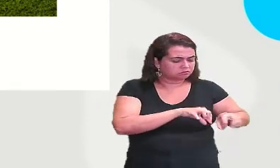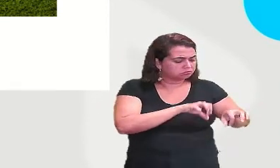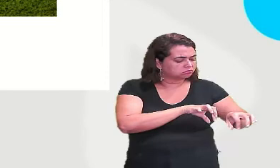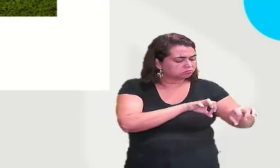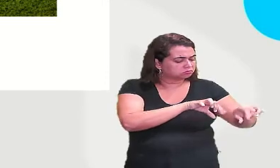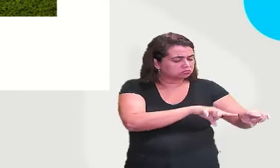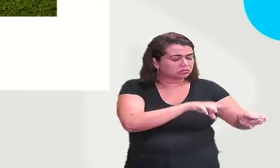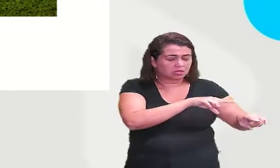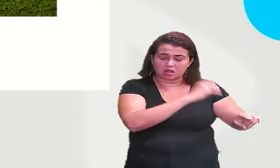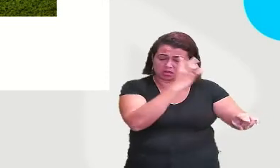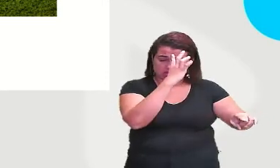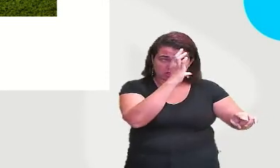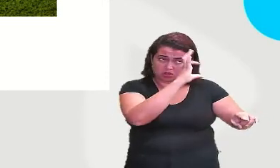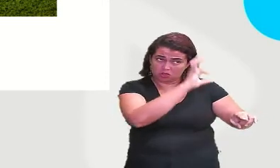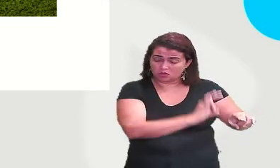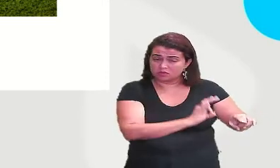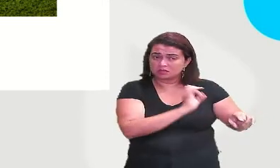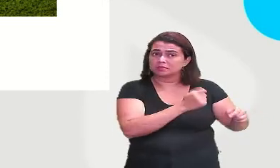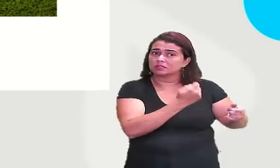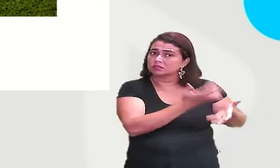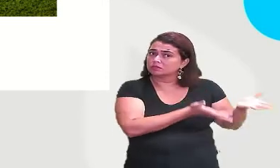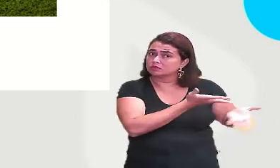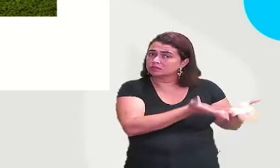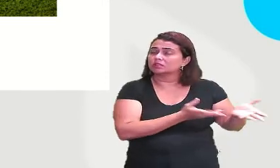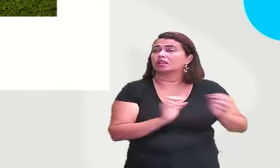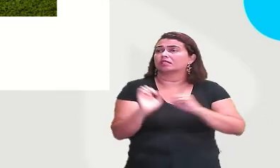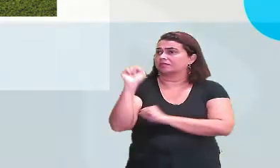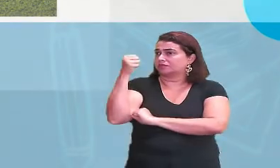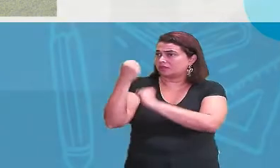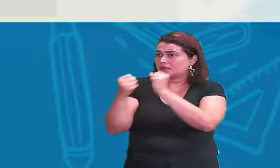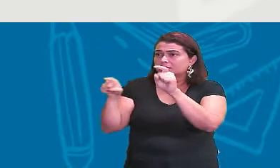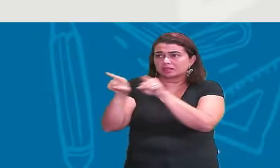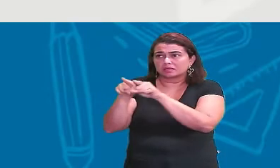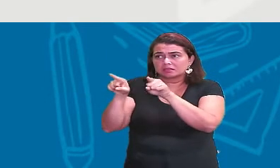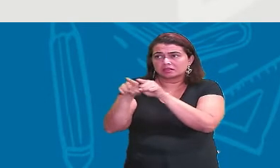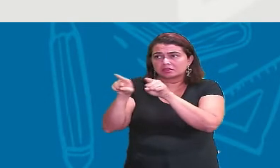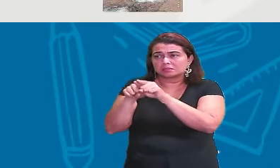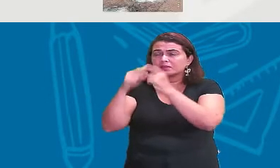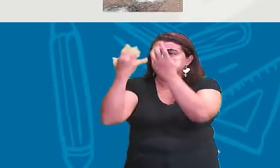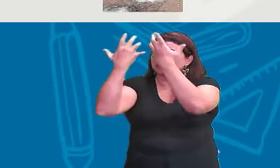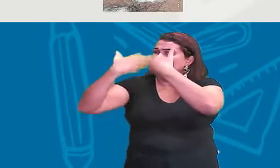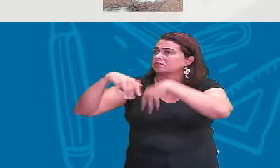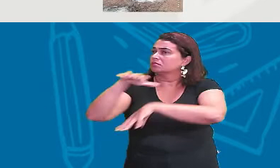essa consciência de preservar principalmente o meio ambiente.